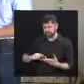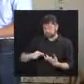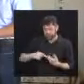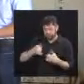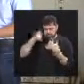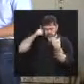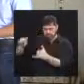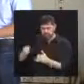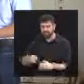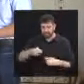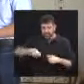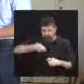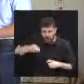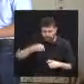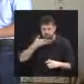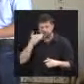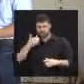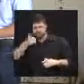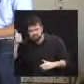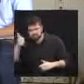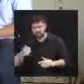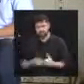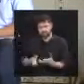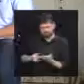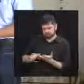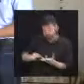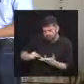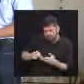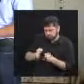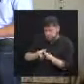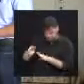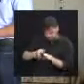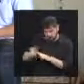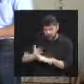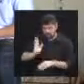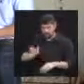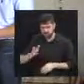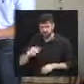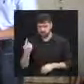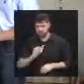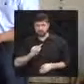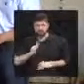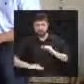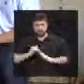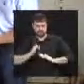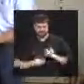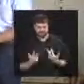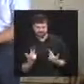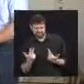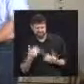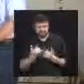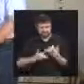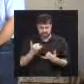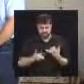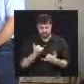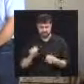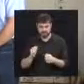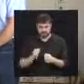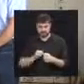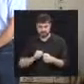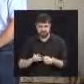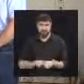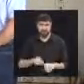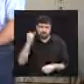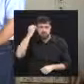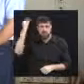evita aquilo de comer, melhore isso, melhore aquilo de comer. Mas agora nós vamos brincar um pouquinho. Essa técnica chama-se Sujoca.